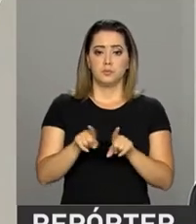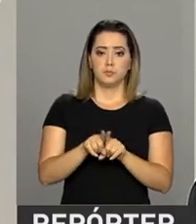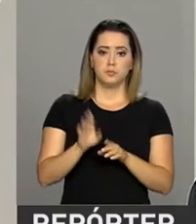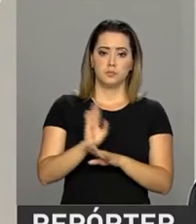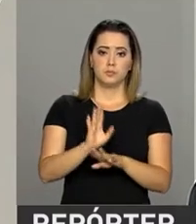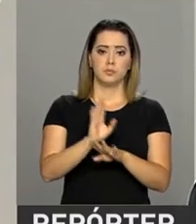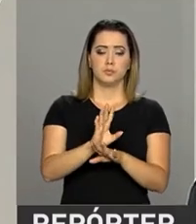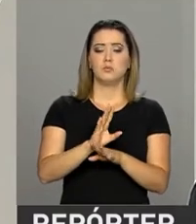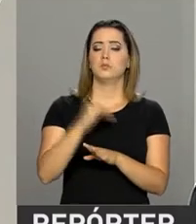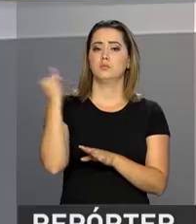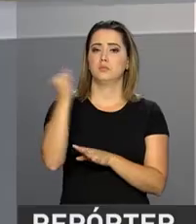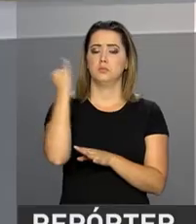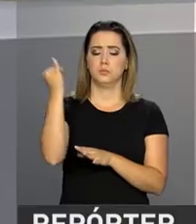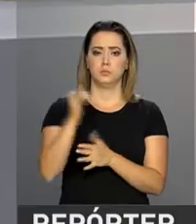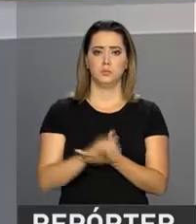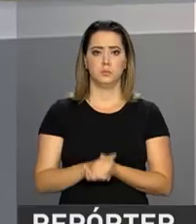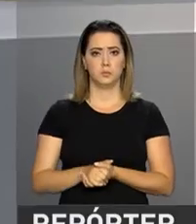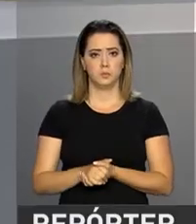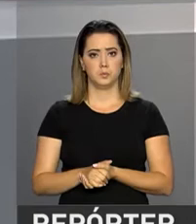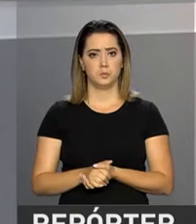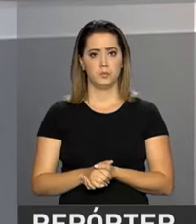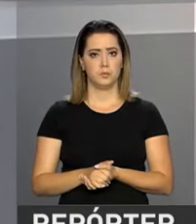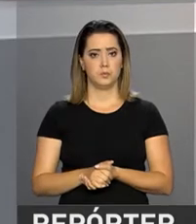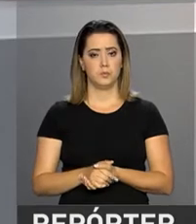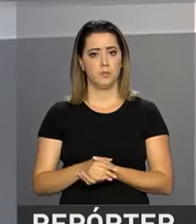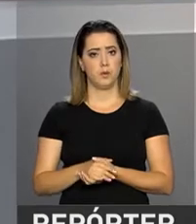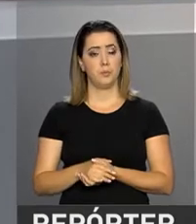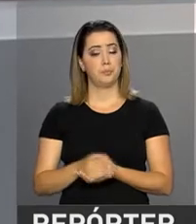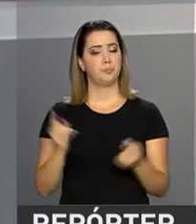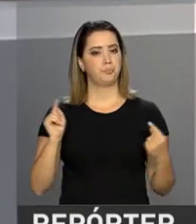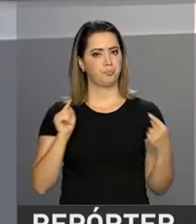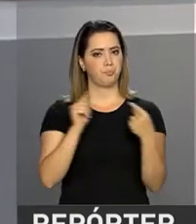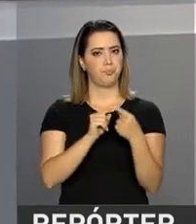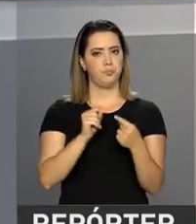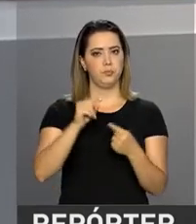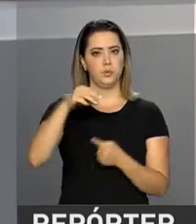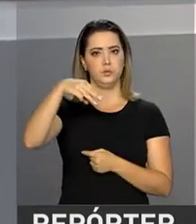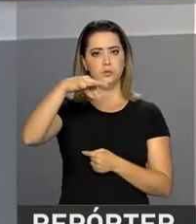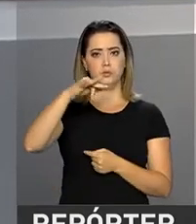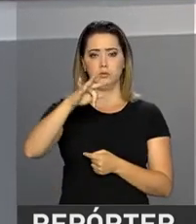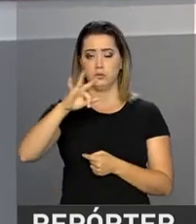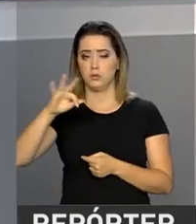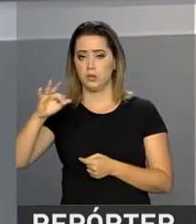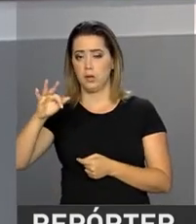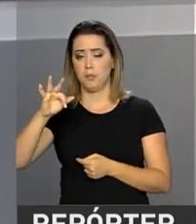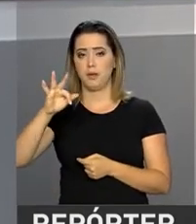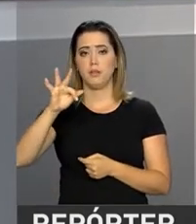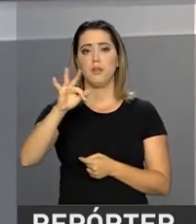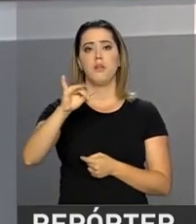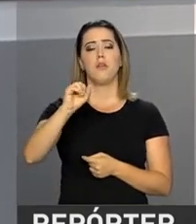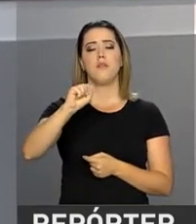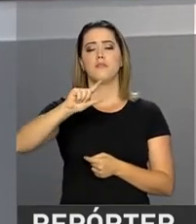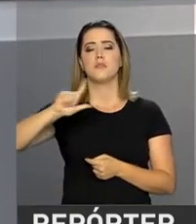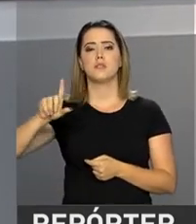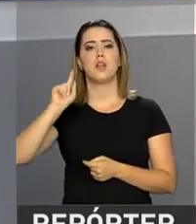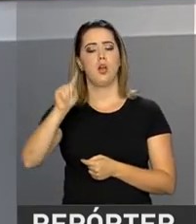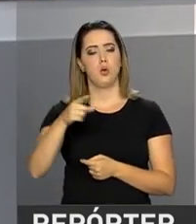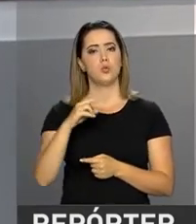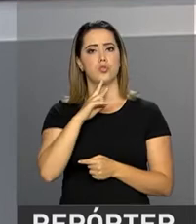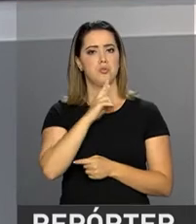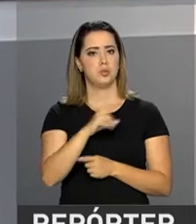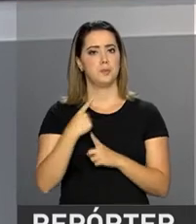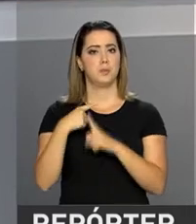ajudar muitíssimo ea revisão da meta fiscal citada pelo presidente em são paulo causou reações positivas